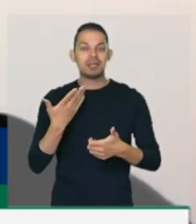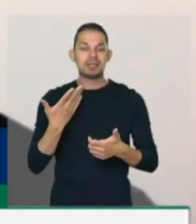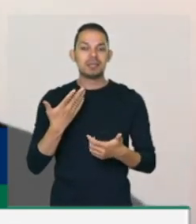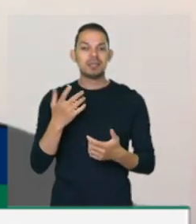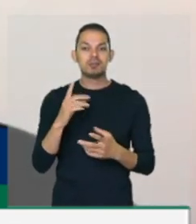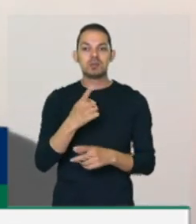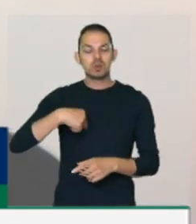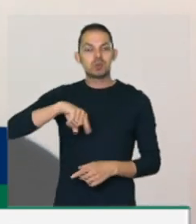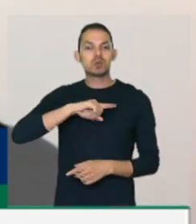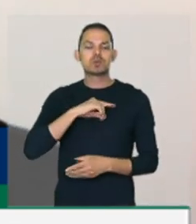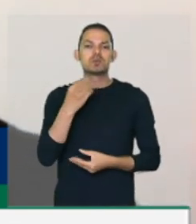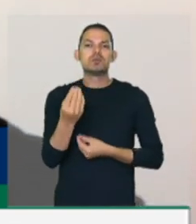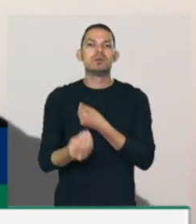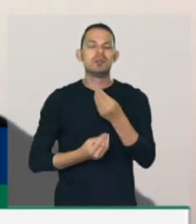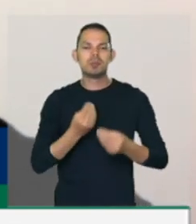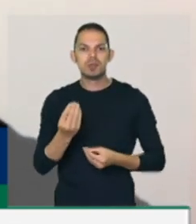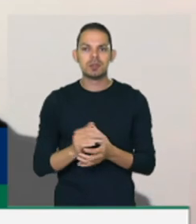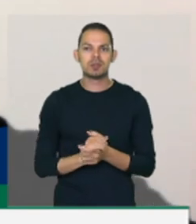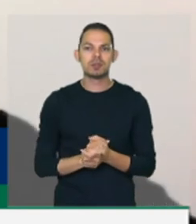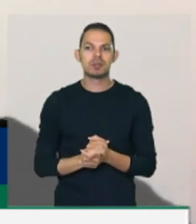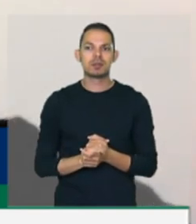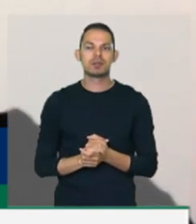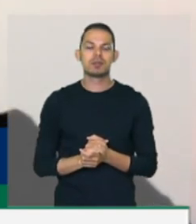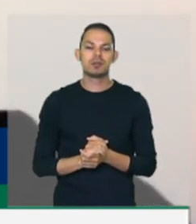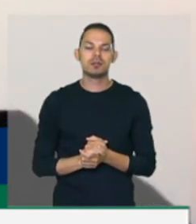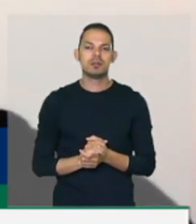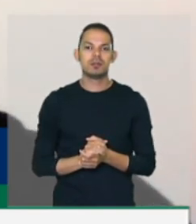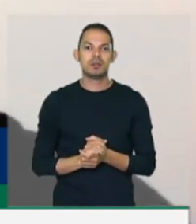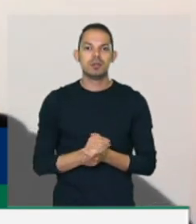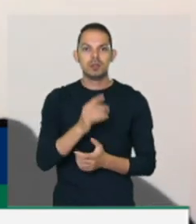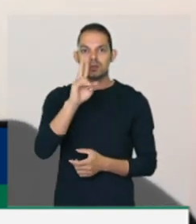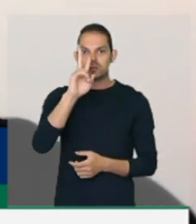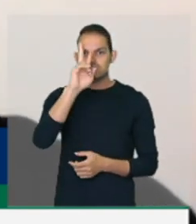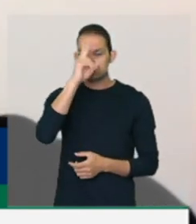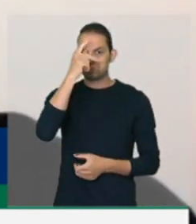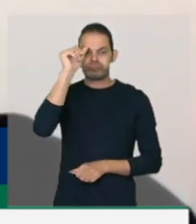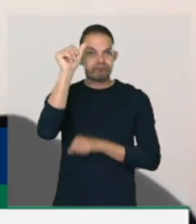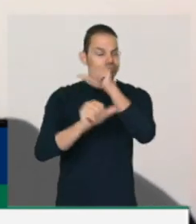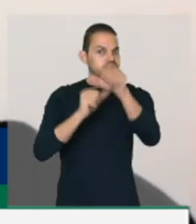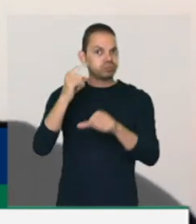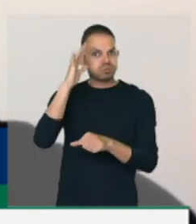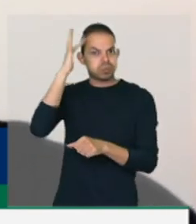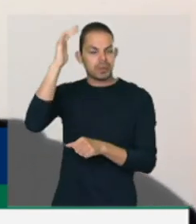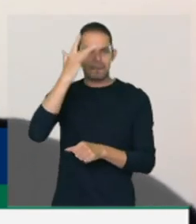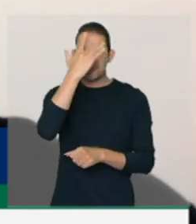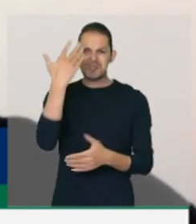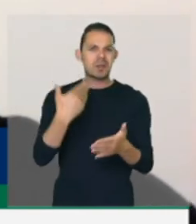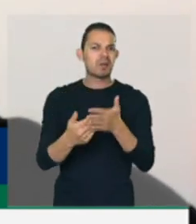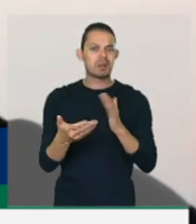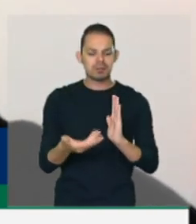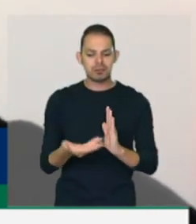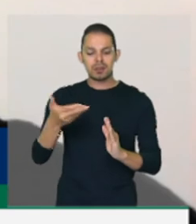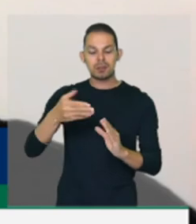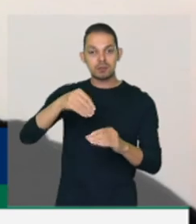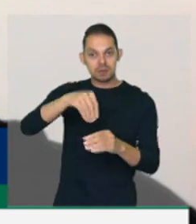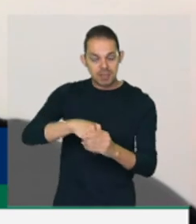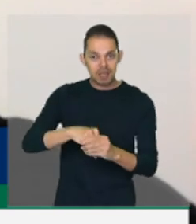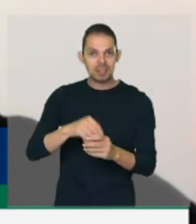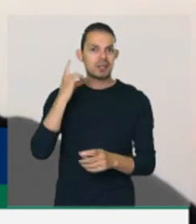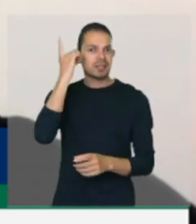nós carregamos, o ser humano vai de 0 a 100 muito rapidamente, né? Qualquer um que ocupe o parlamento, 513